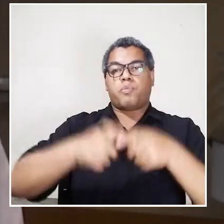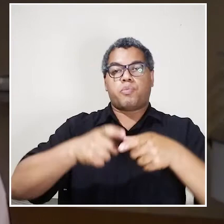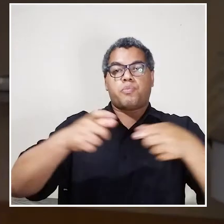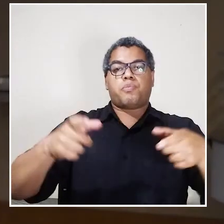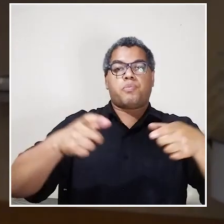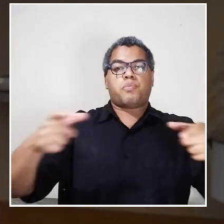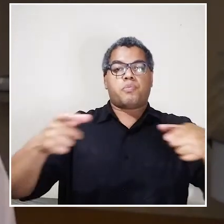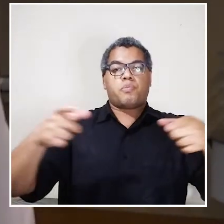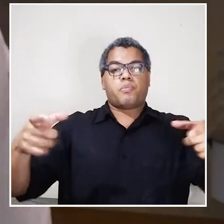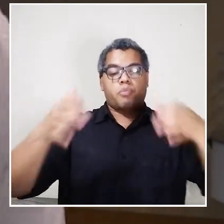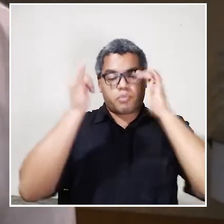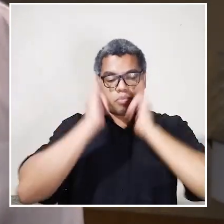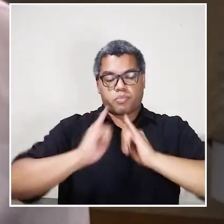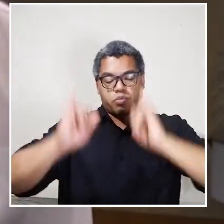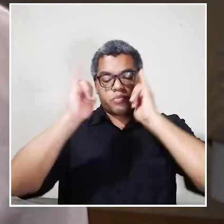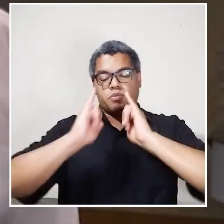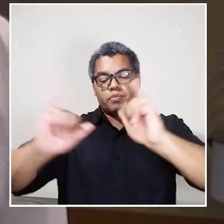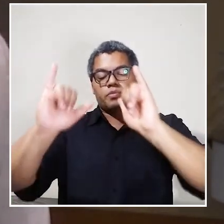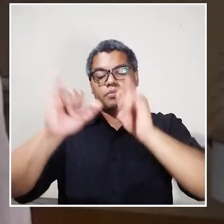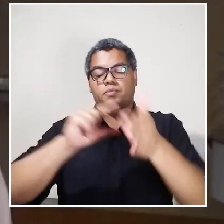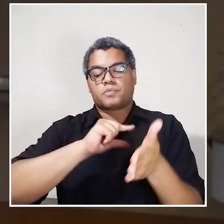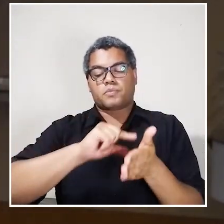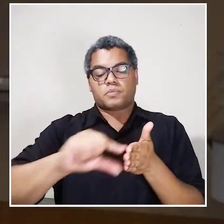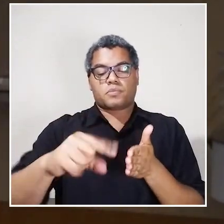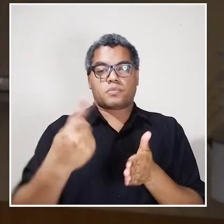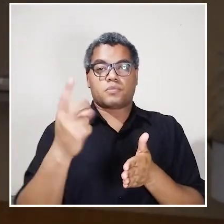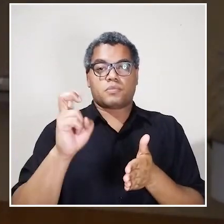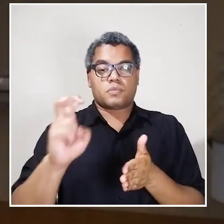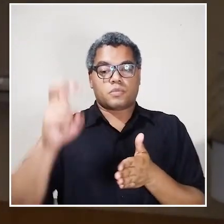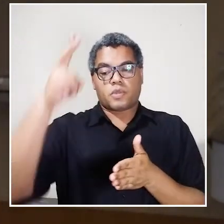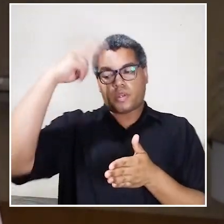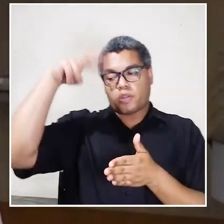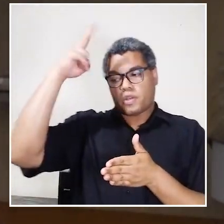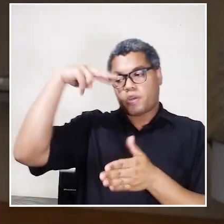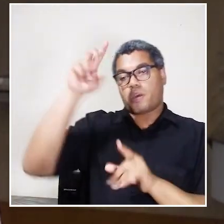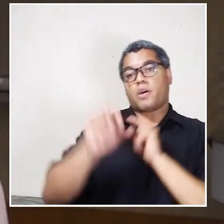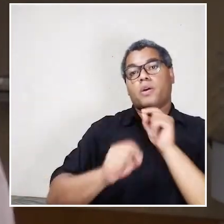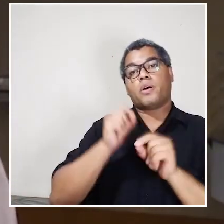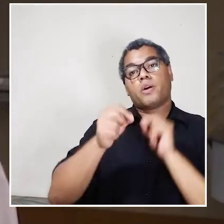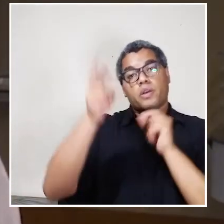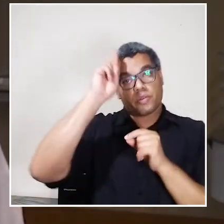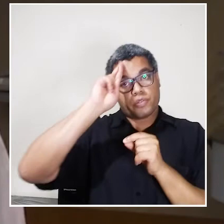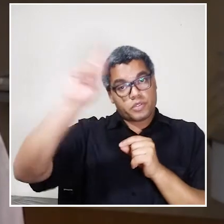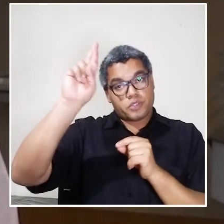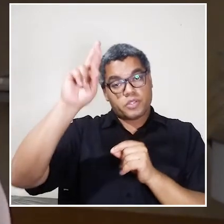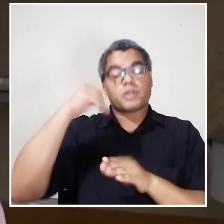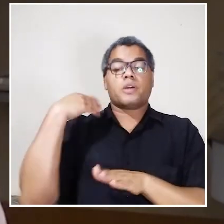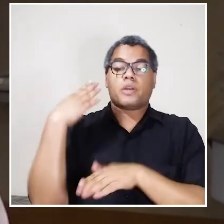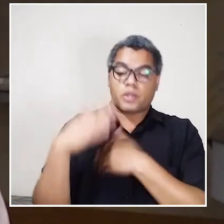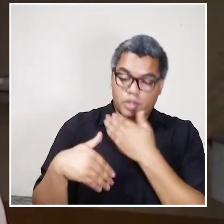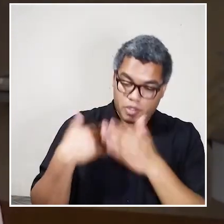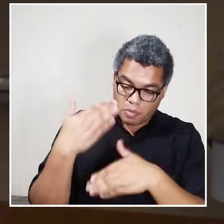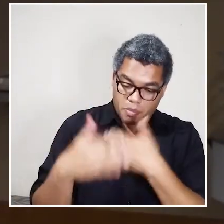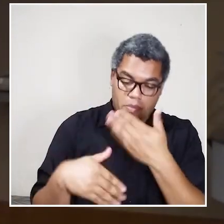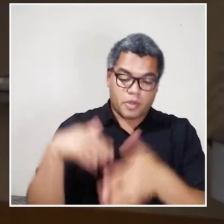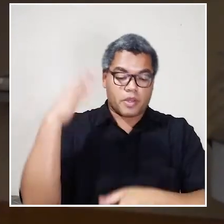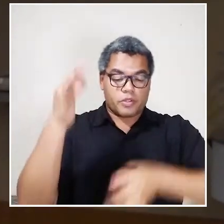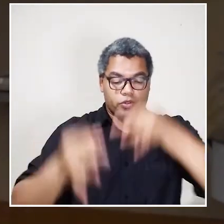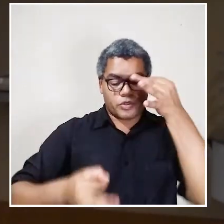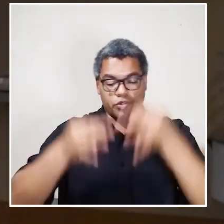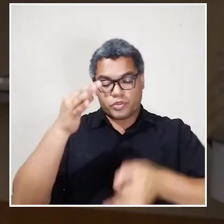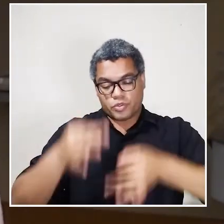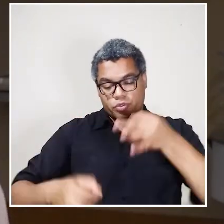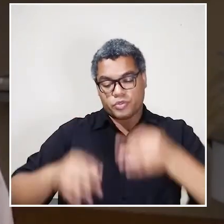O versículo 15 vai nos lembrar que o Senhor, no processo de julgar a Israel,